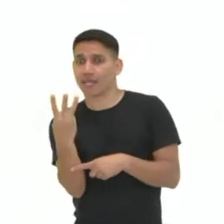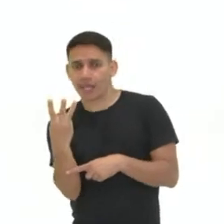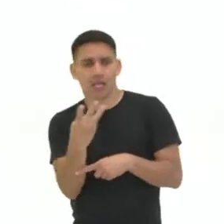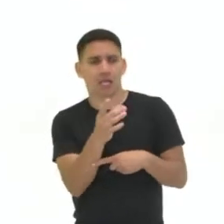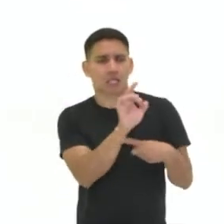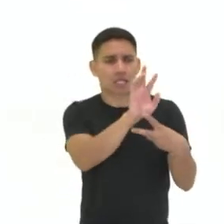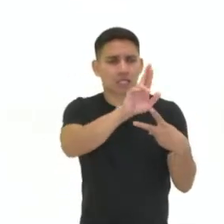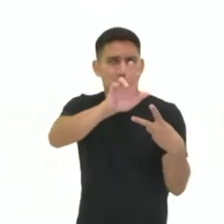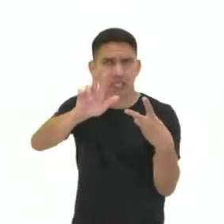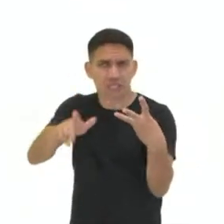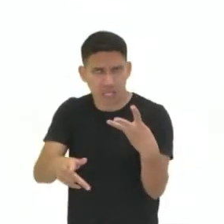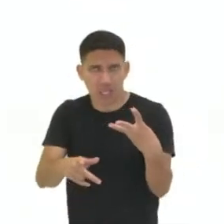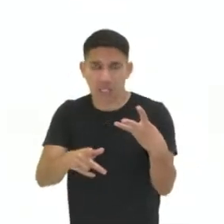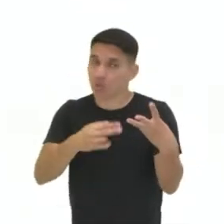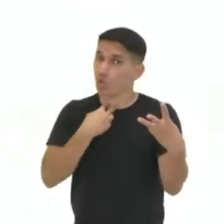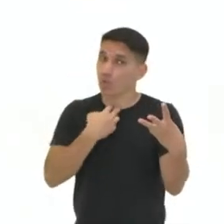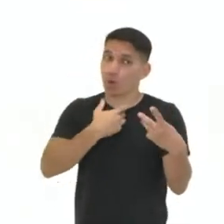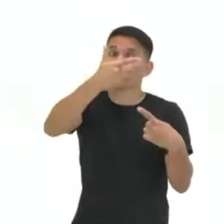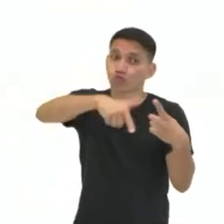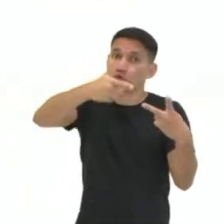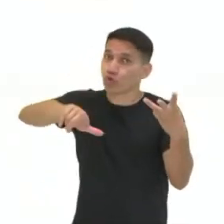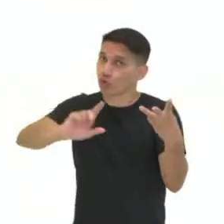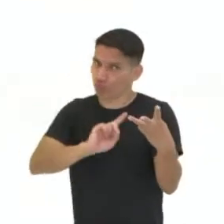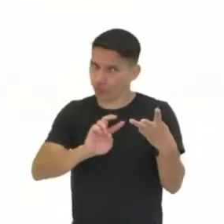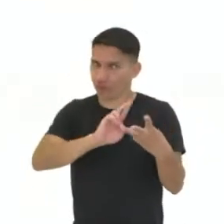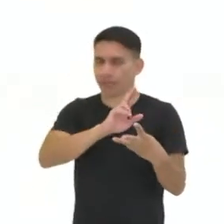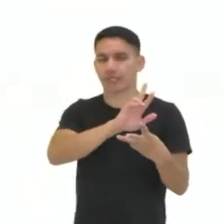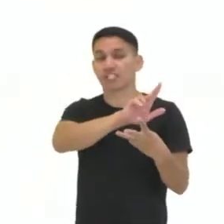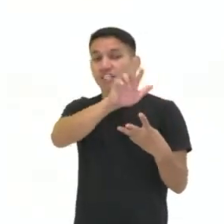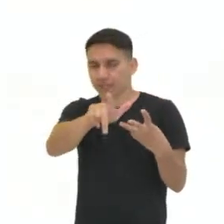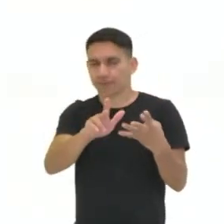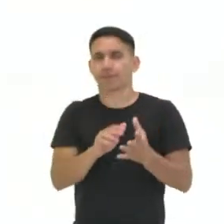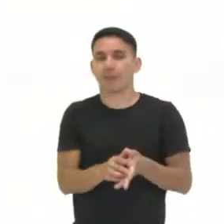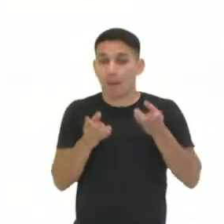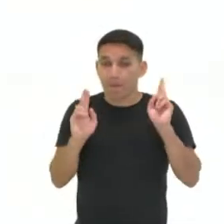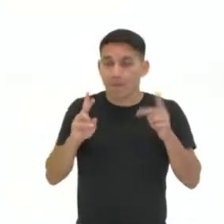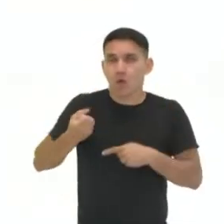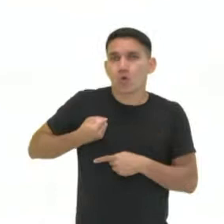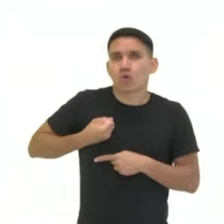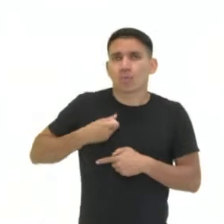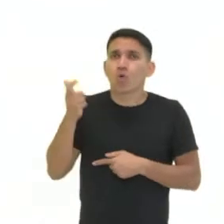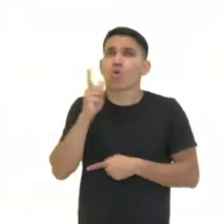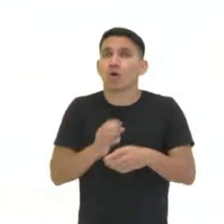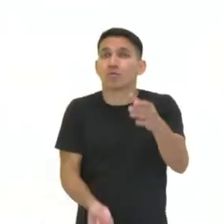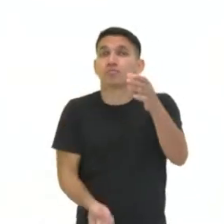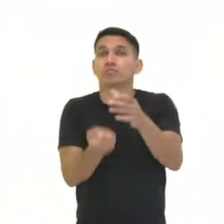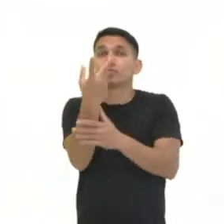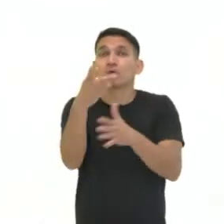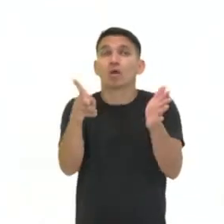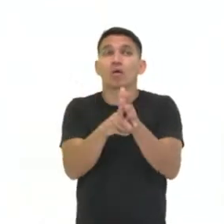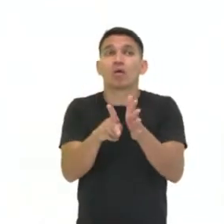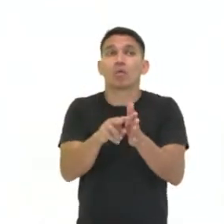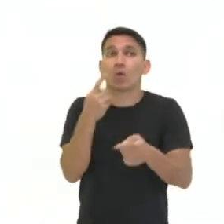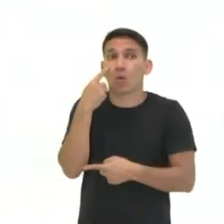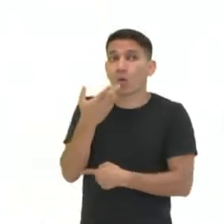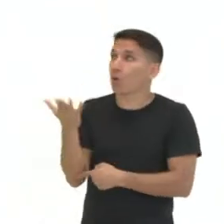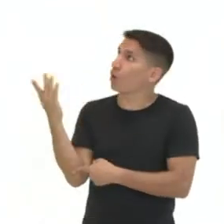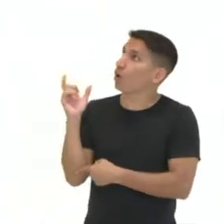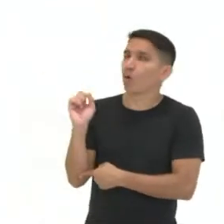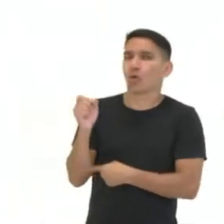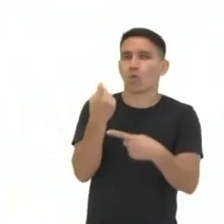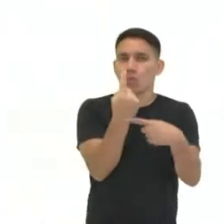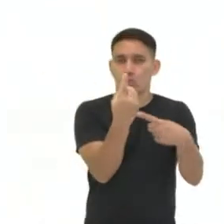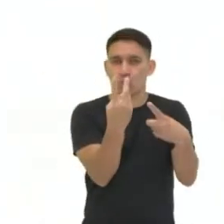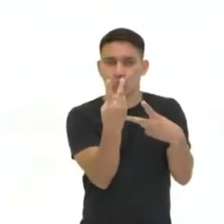sem repeti-los, em um mesmo número podemos formar com os algarismos